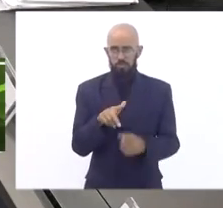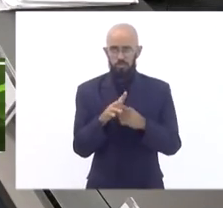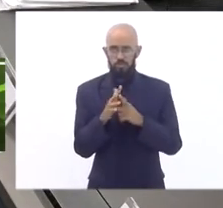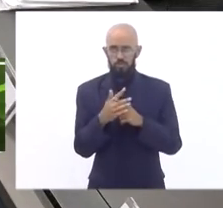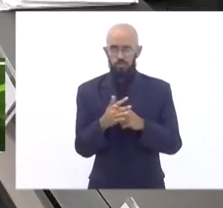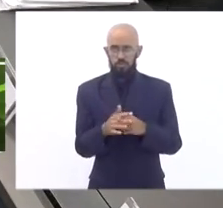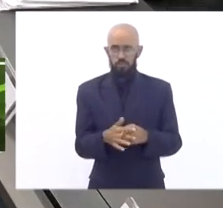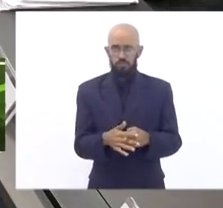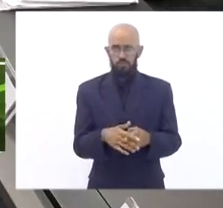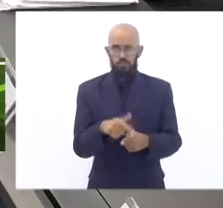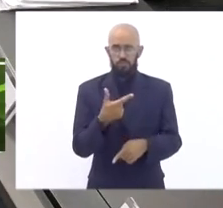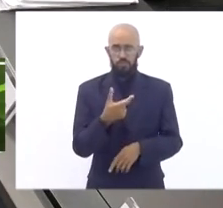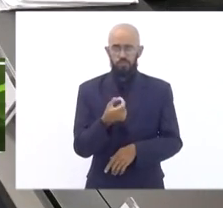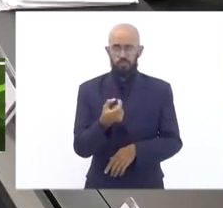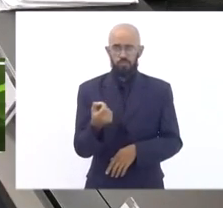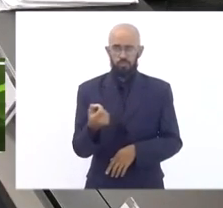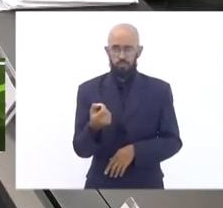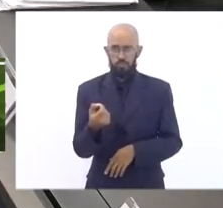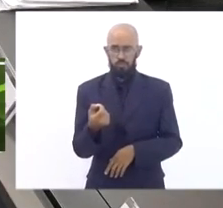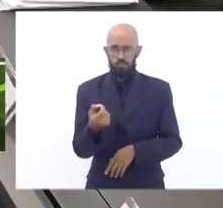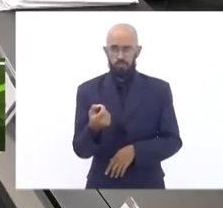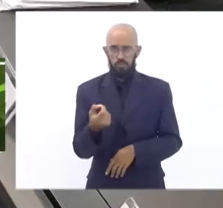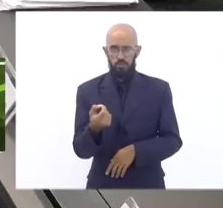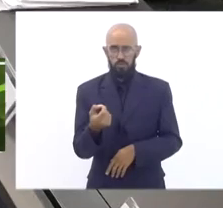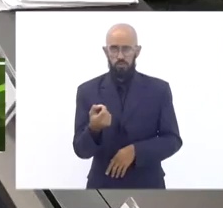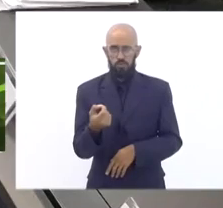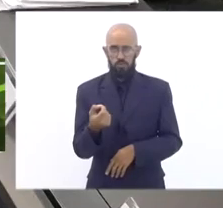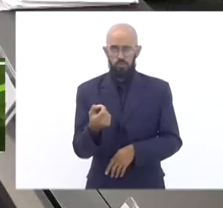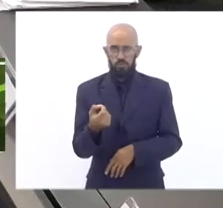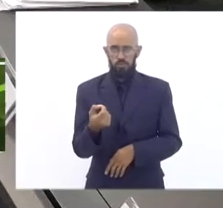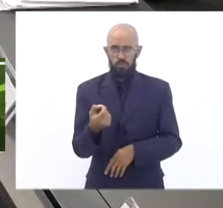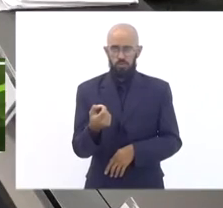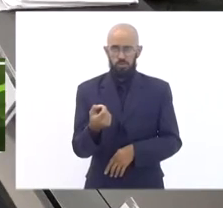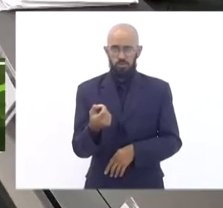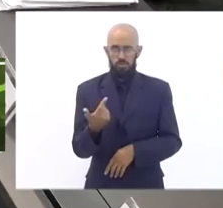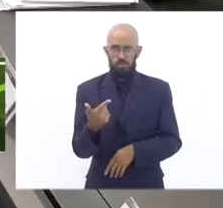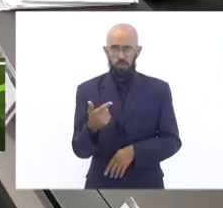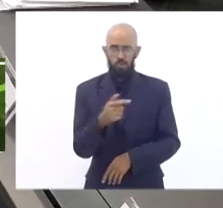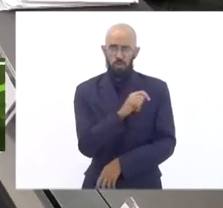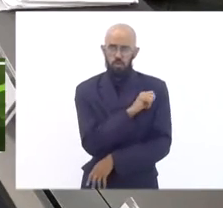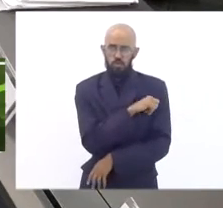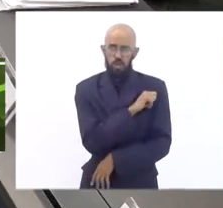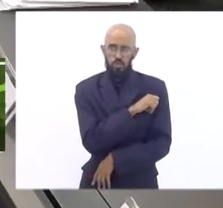feito em 2020, ele sequer foi auditado.